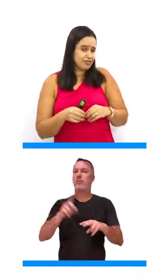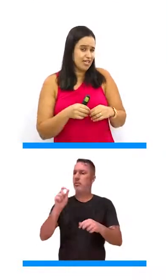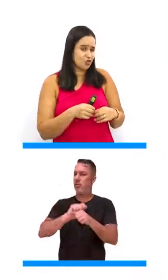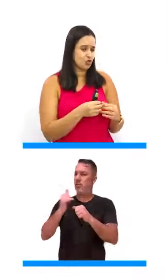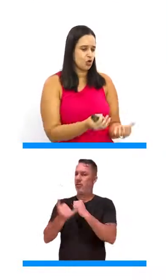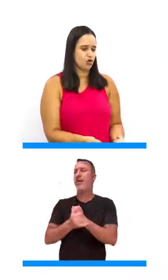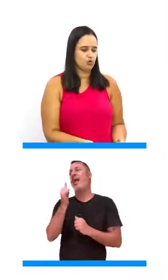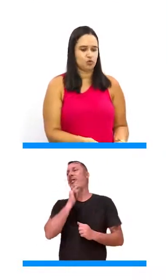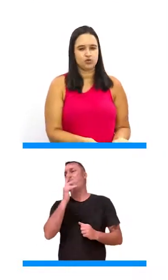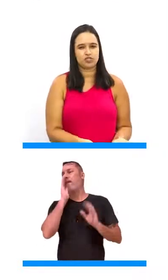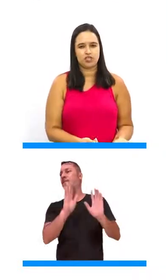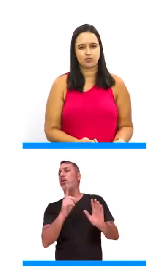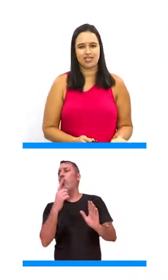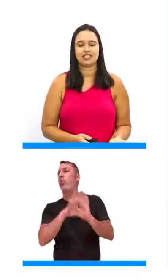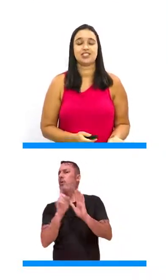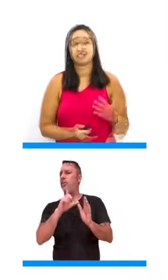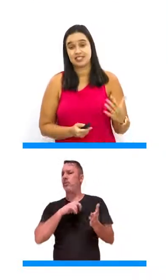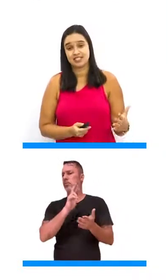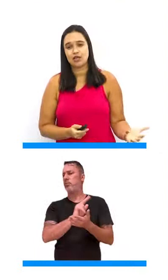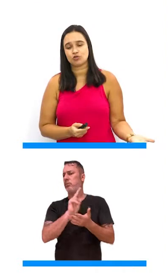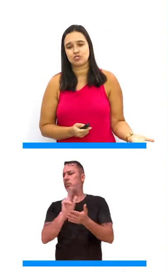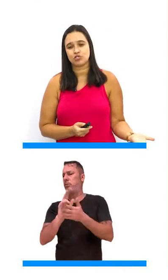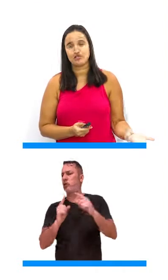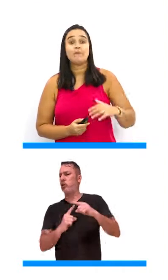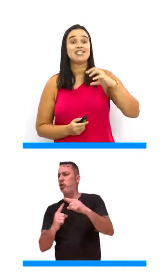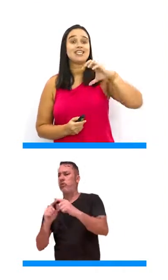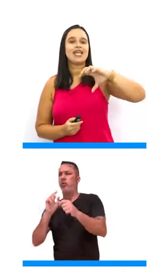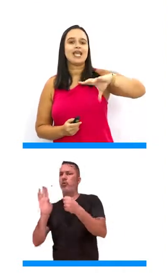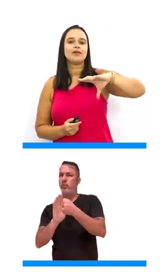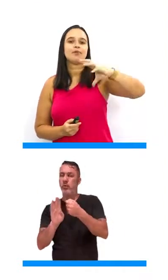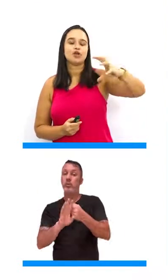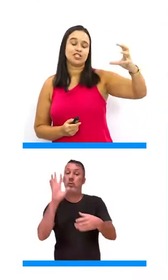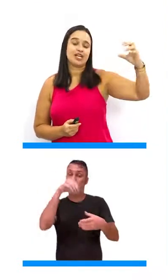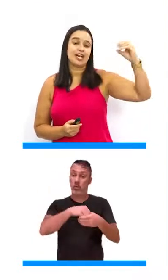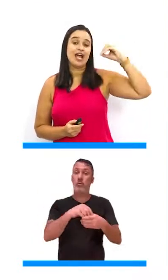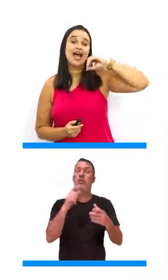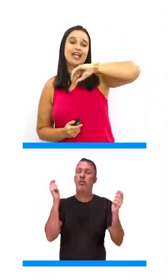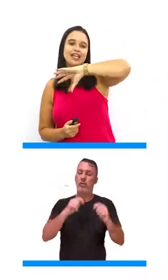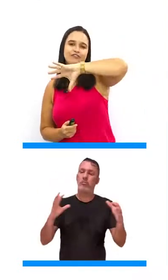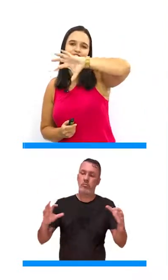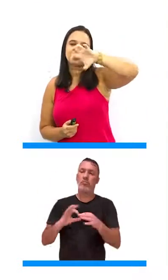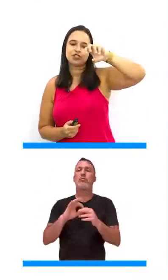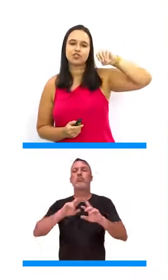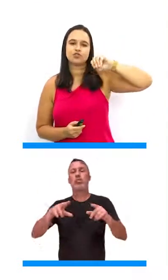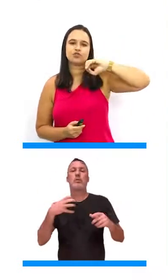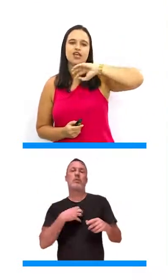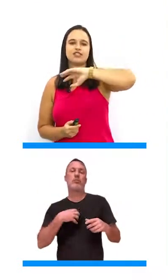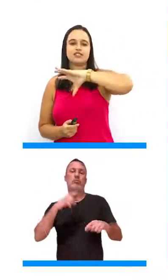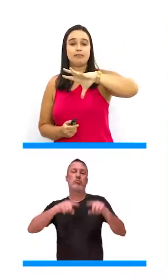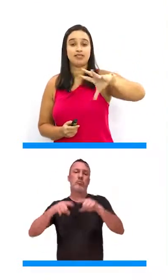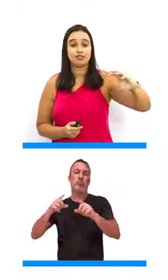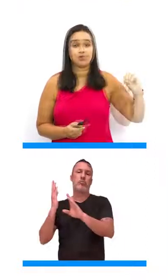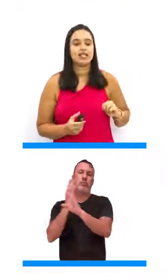adjetivo não está ali só num conceito, uma característica que se dá ao substantivo, mas que ele pode atrelar a ele vários sentidos,